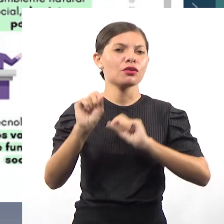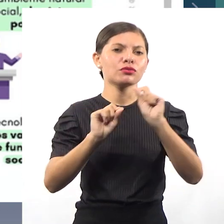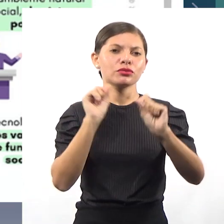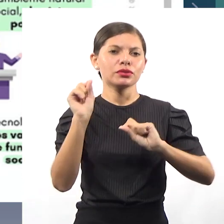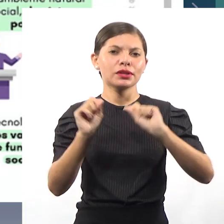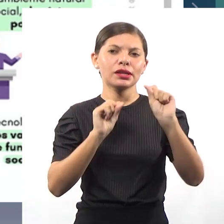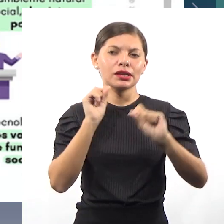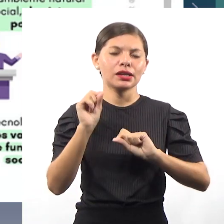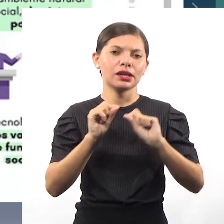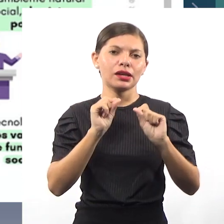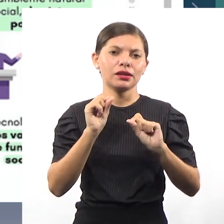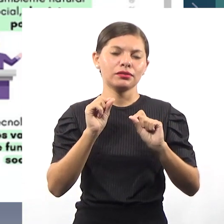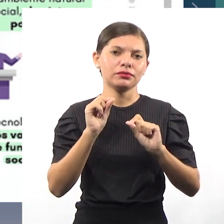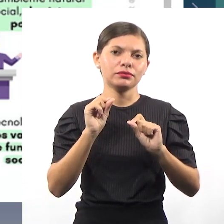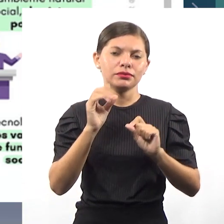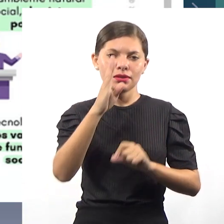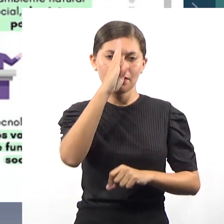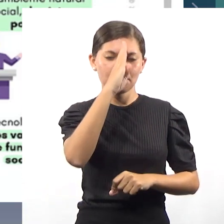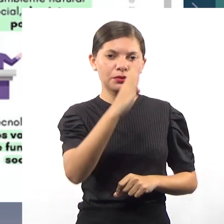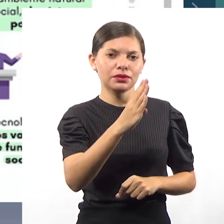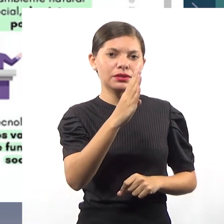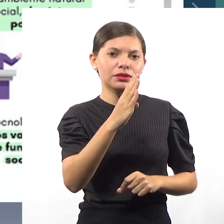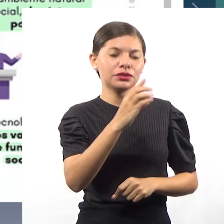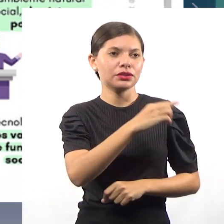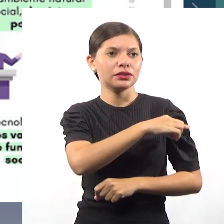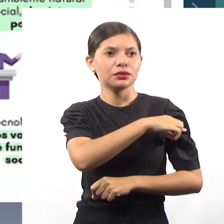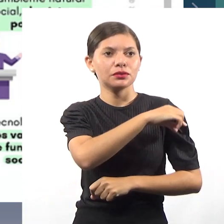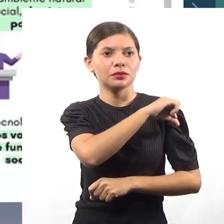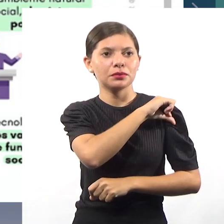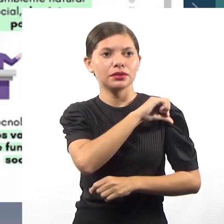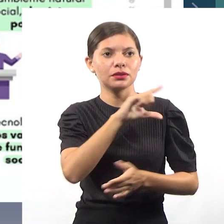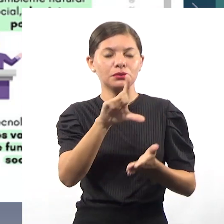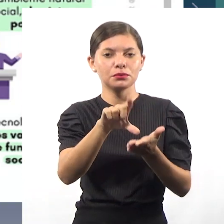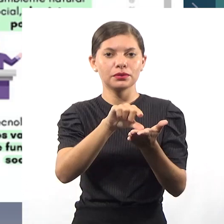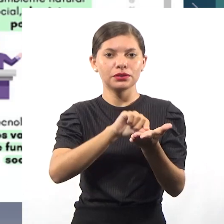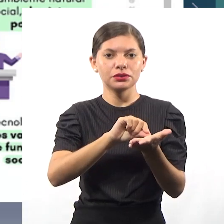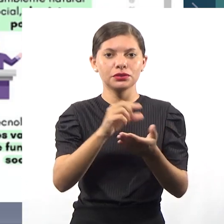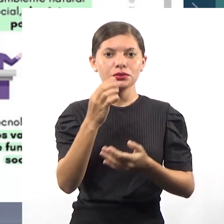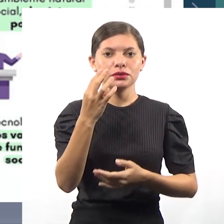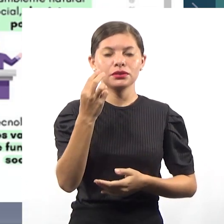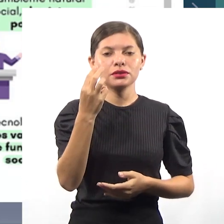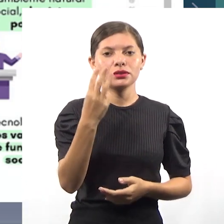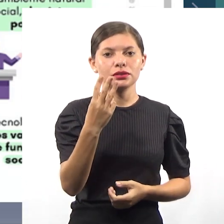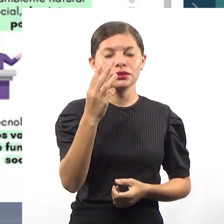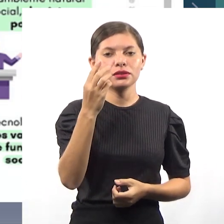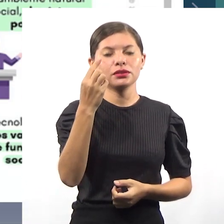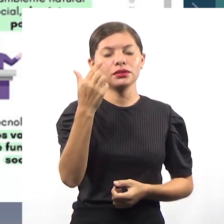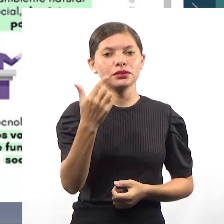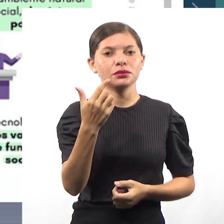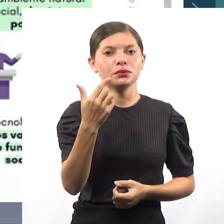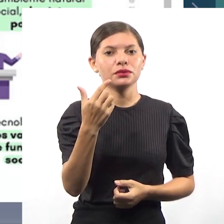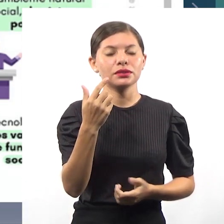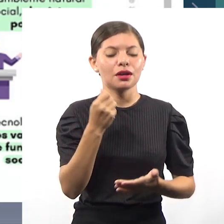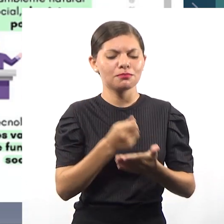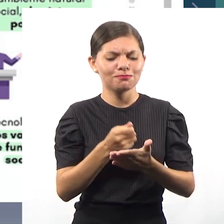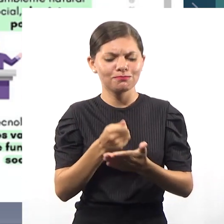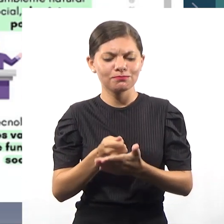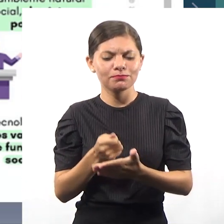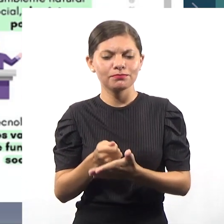está destacado? Ensino fundamental. Está lá no artigo 32 da LDB. O ensino fundamental é